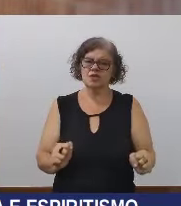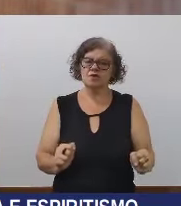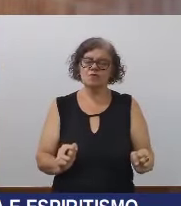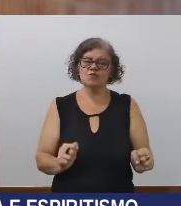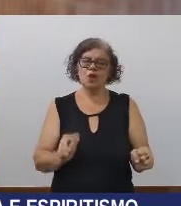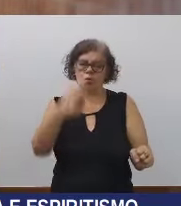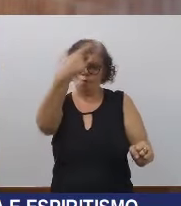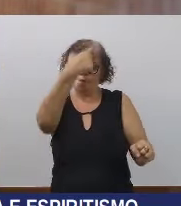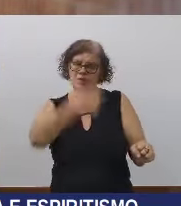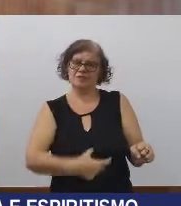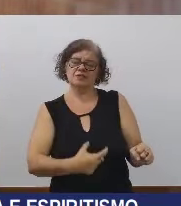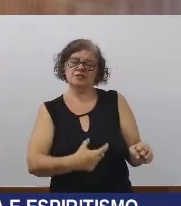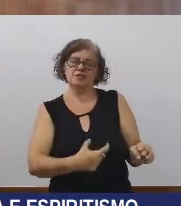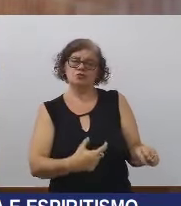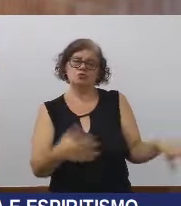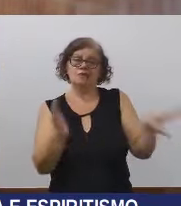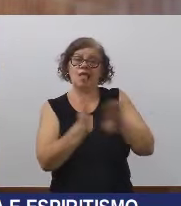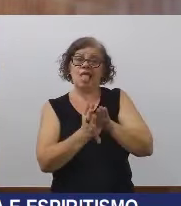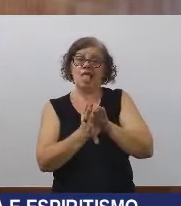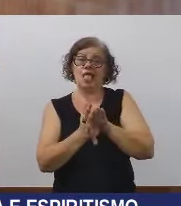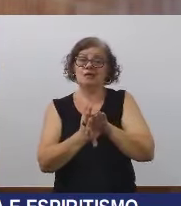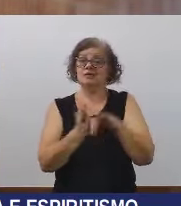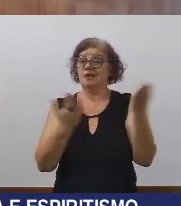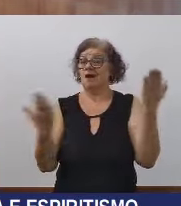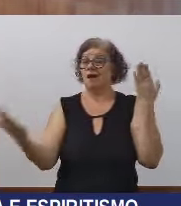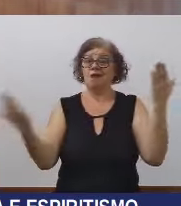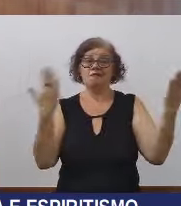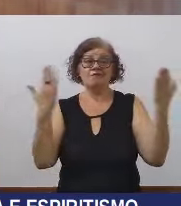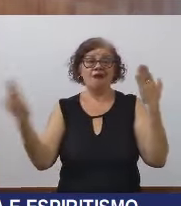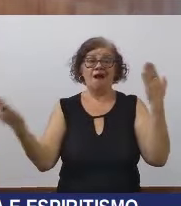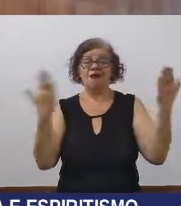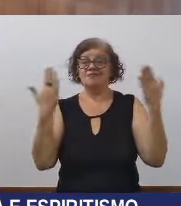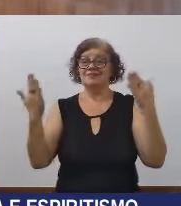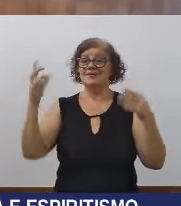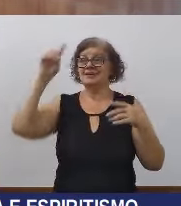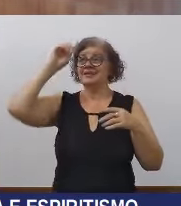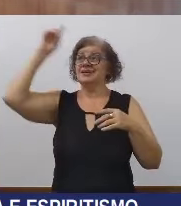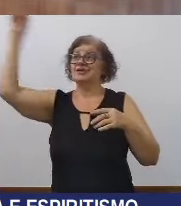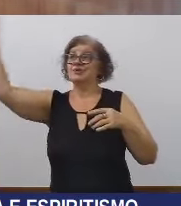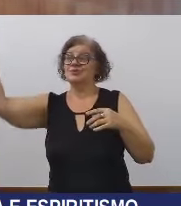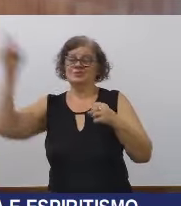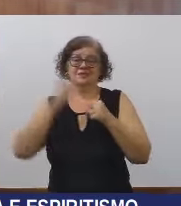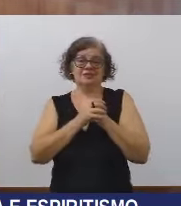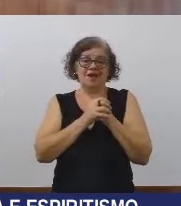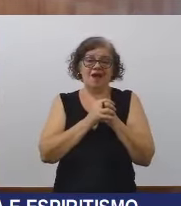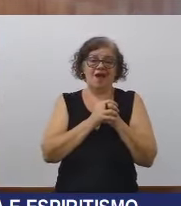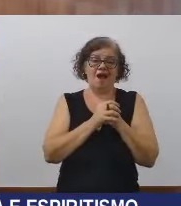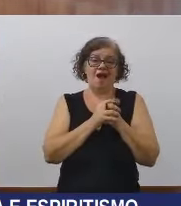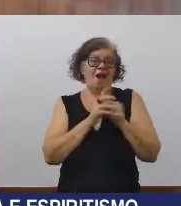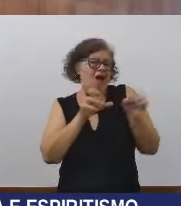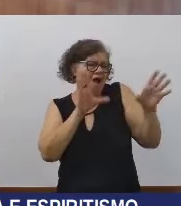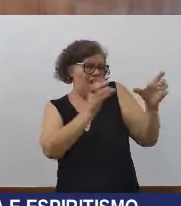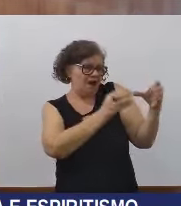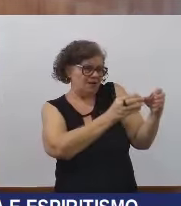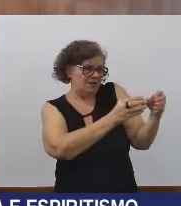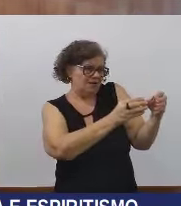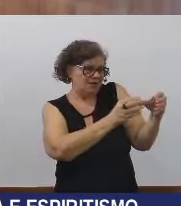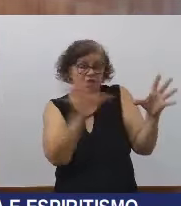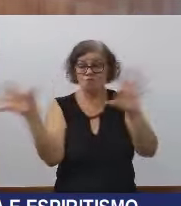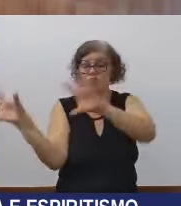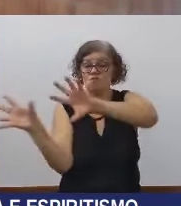que a criatura tenha condições de avaliar o Criador? A parte consegue absorver o